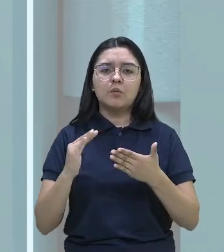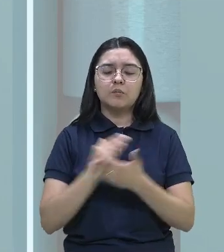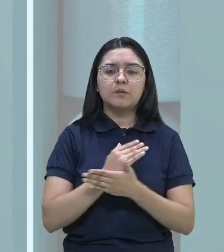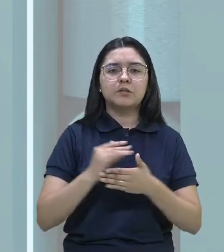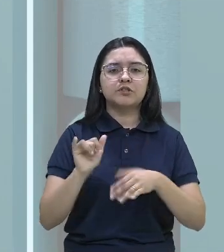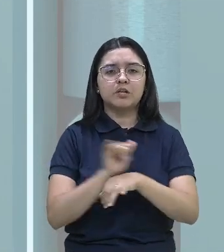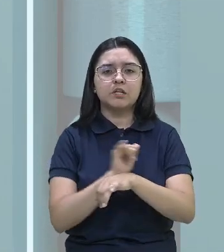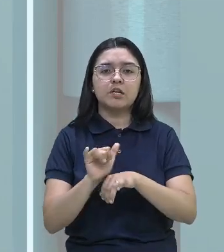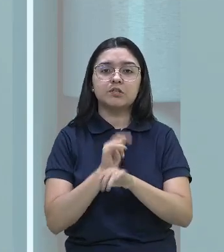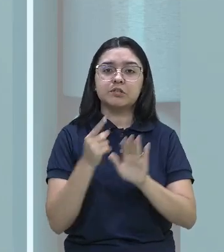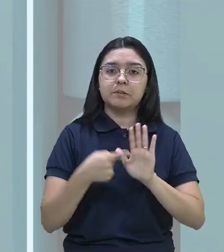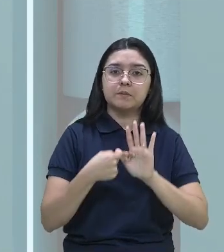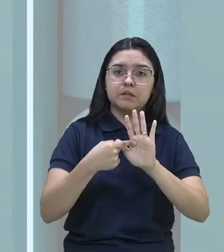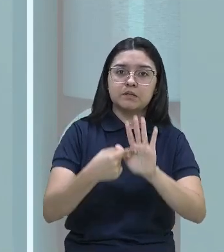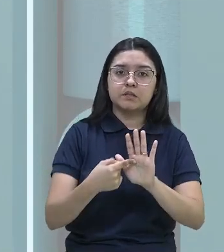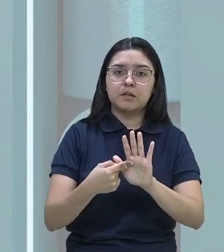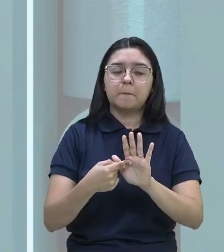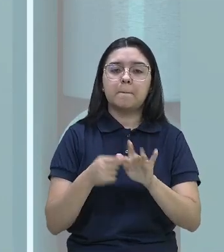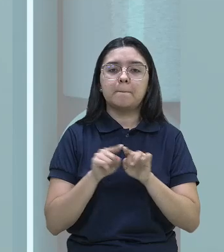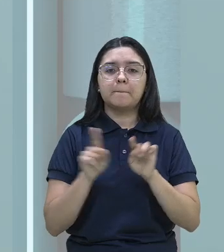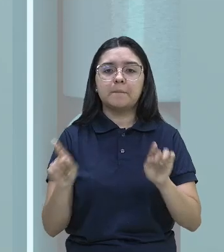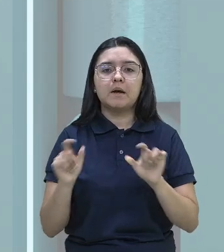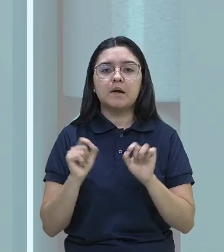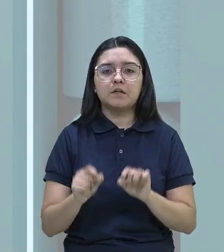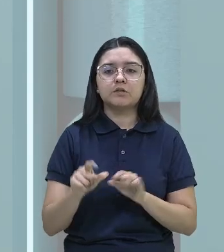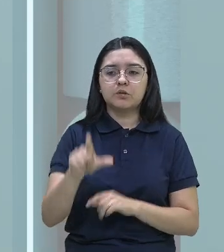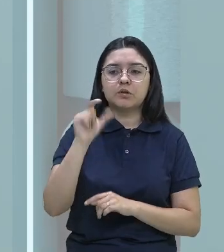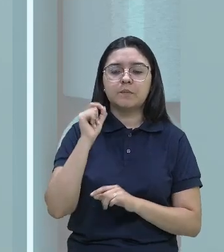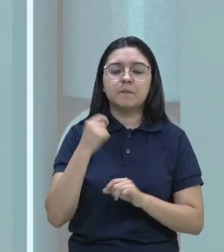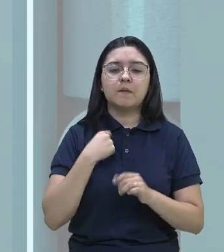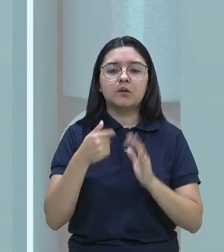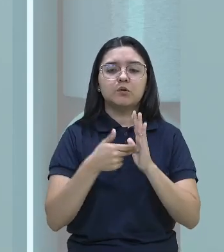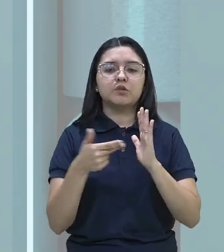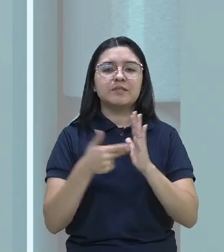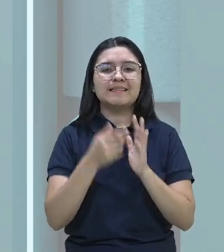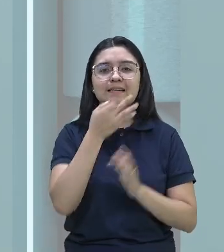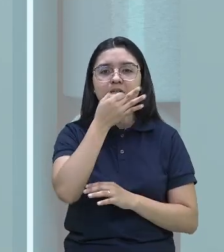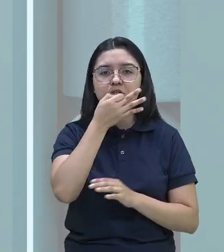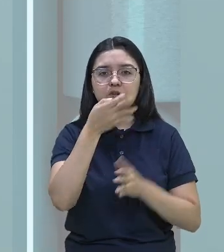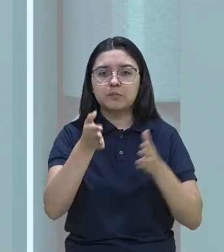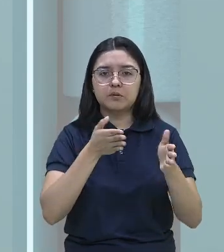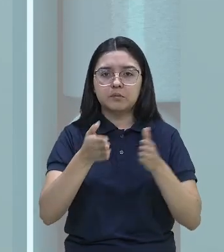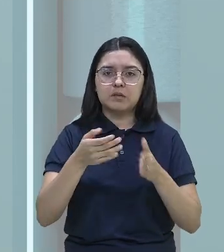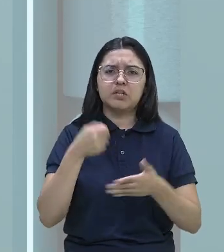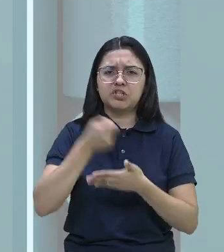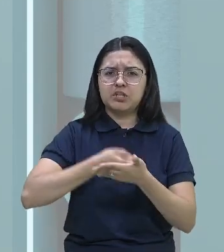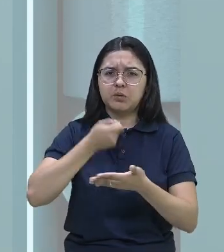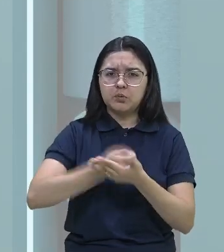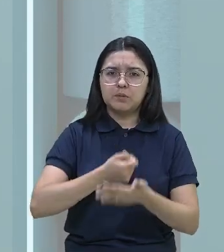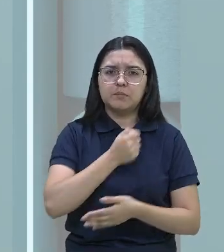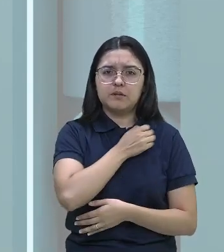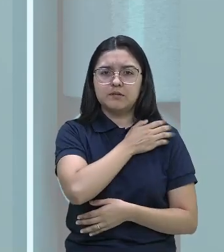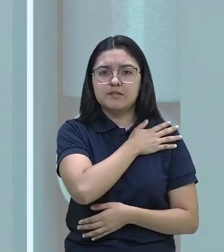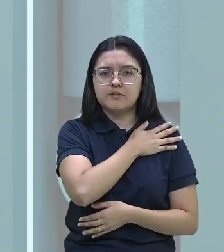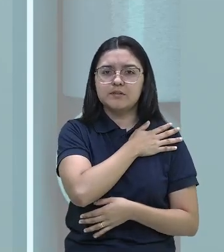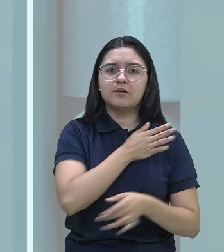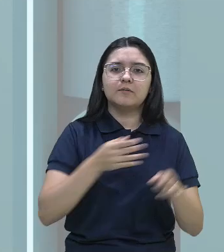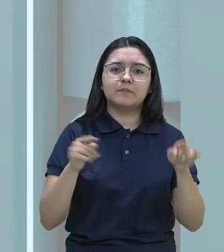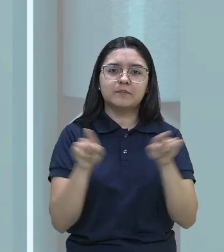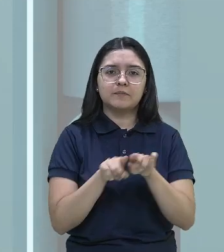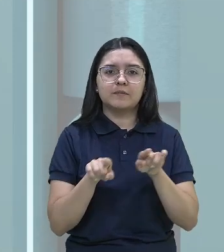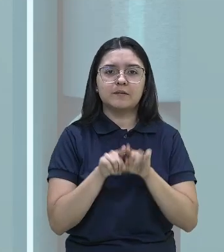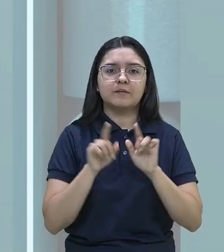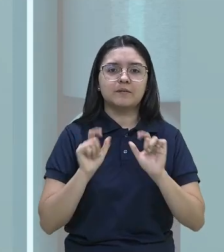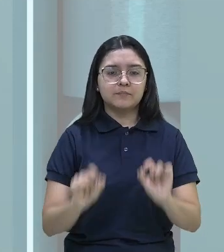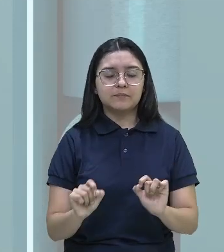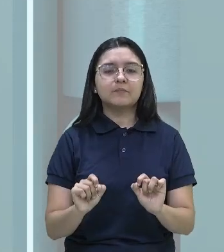apresentar, mas sempre essas formas buscavam notícias críticas daquele período que era a ditadura militar. Buscando o quê?